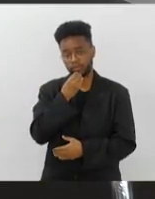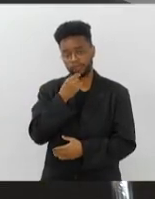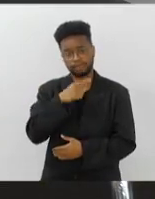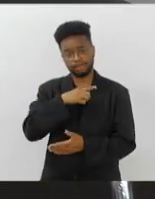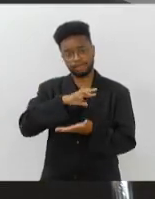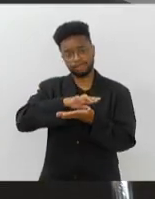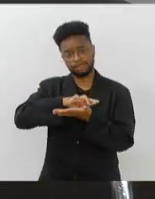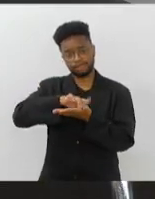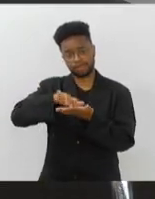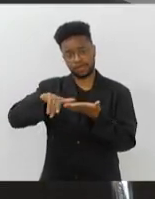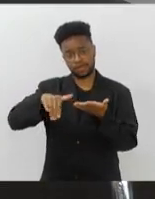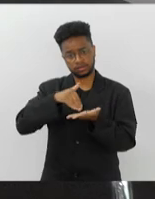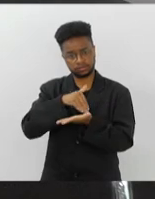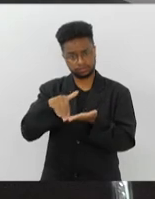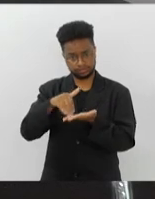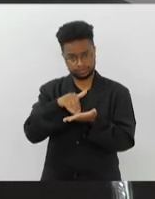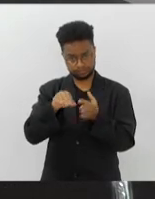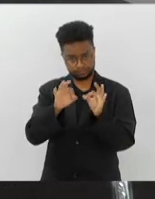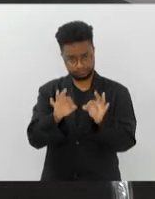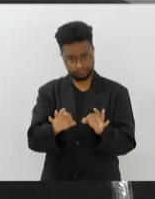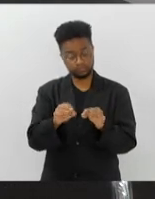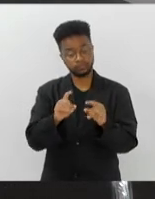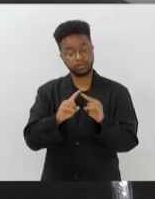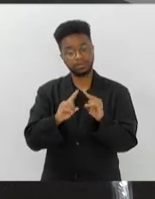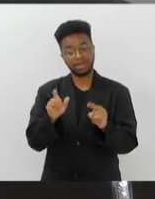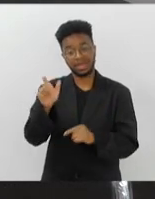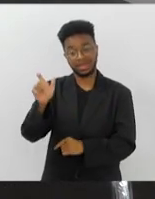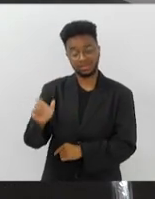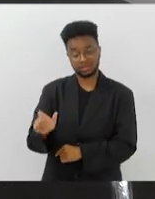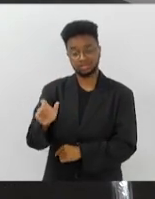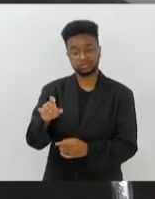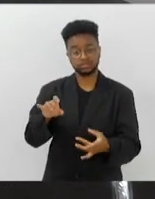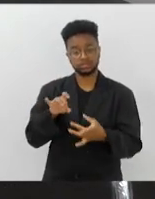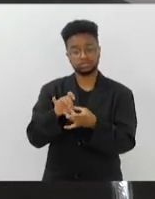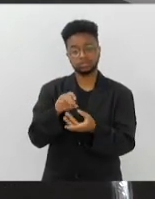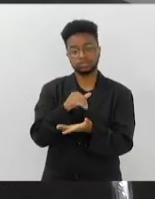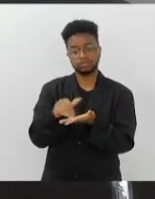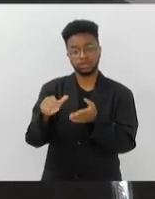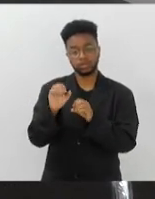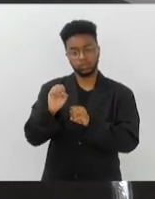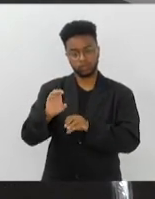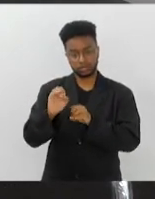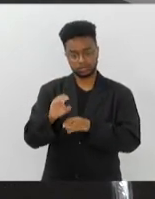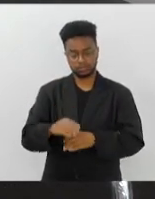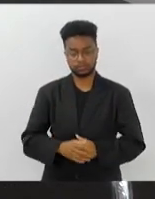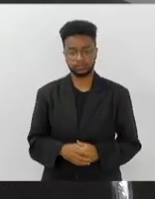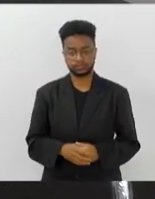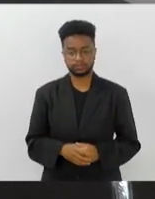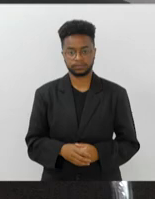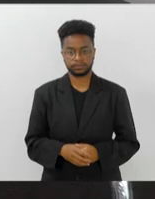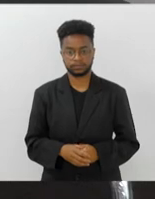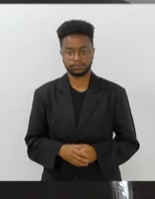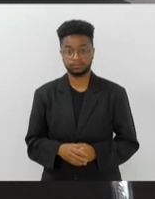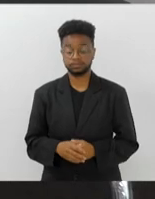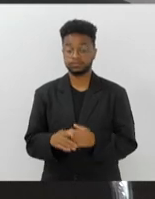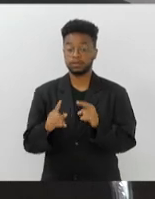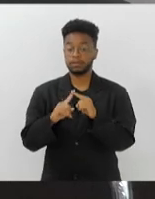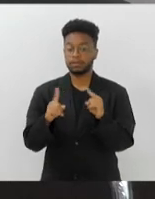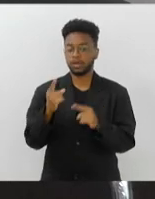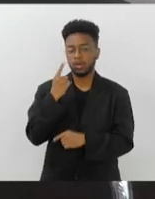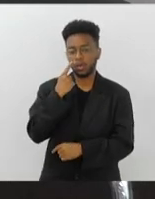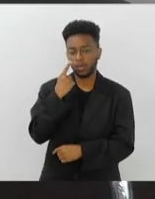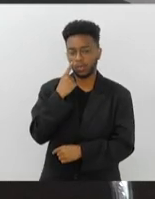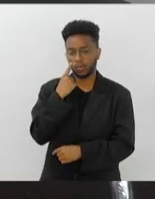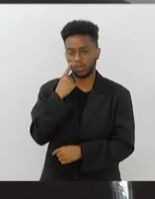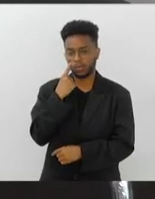diversas secretarias. Nesse caso específico, seria na Secretaria de Educação. Mas olha só,